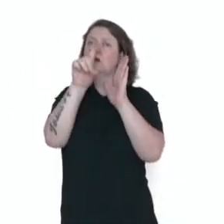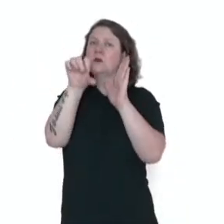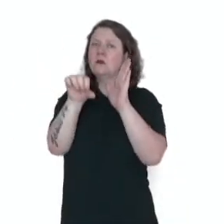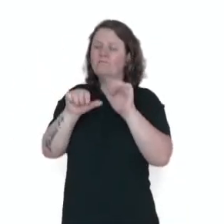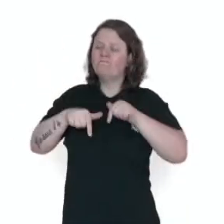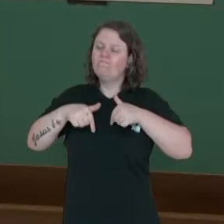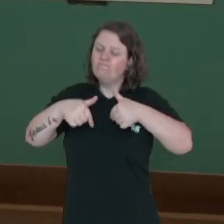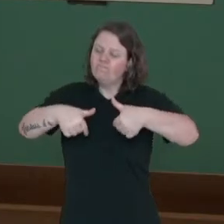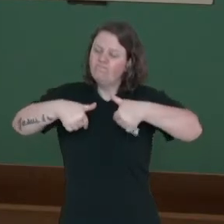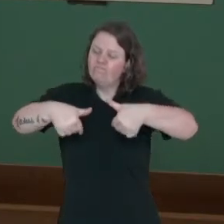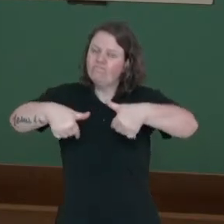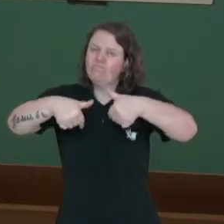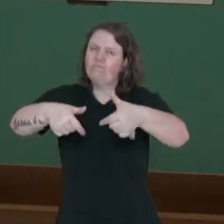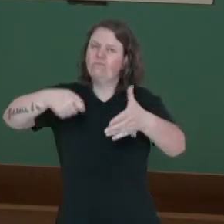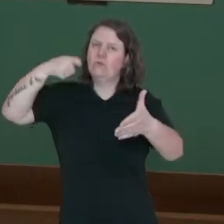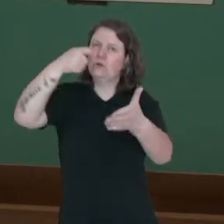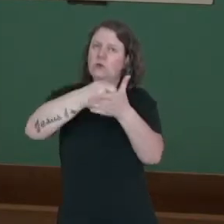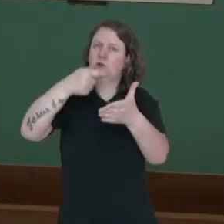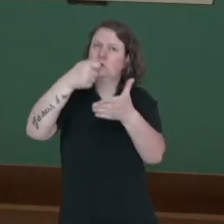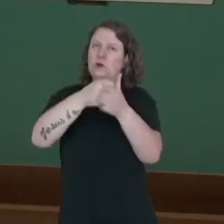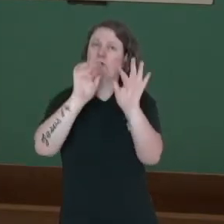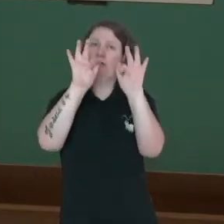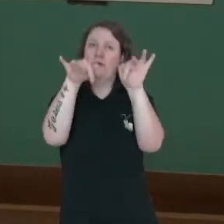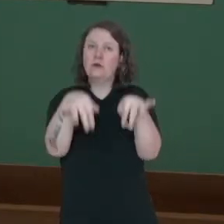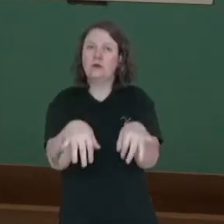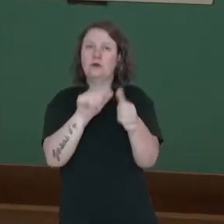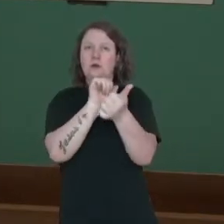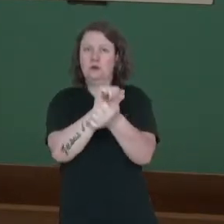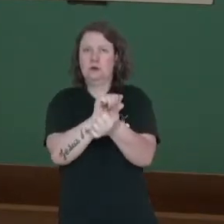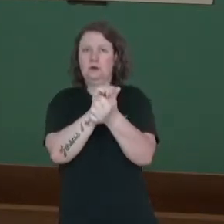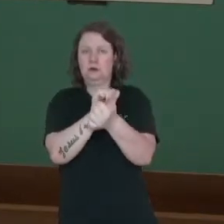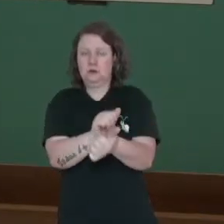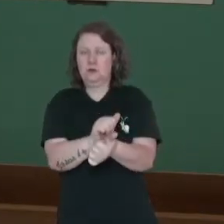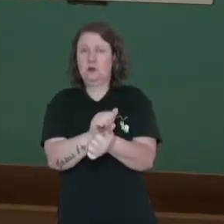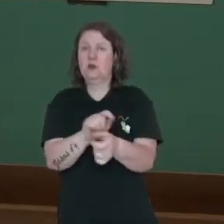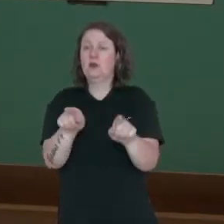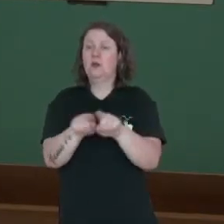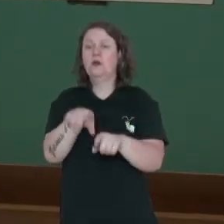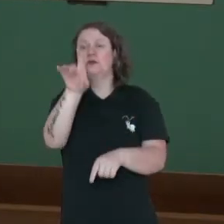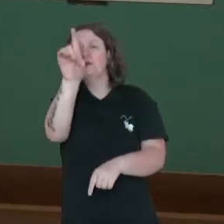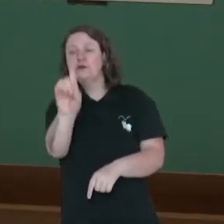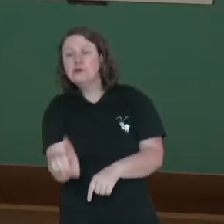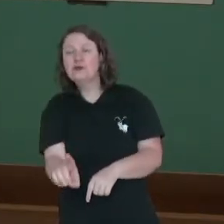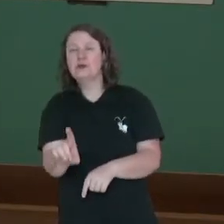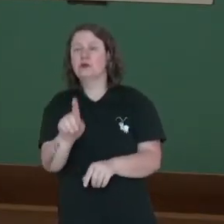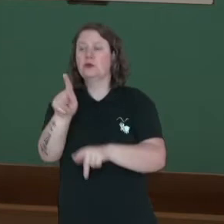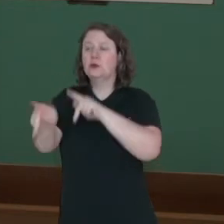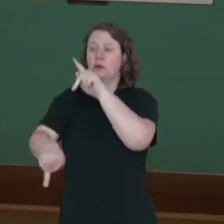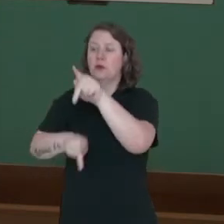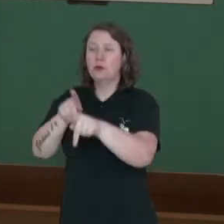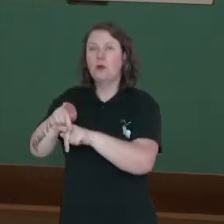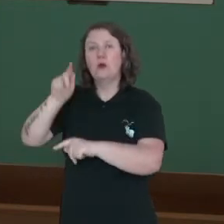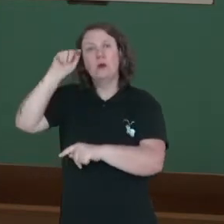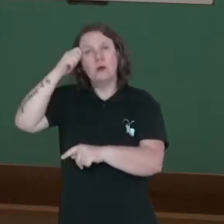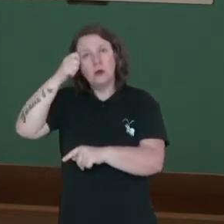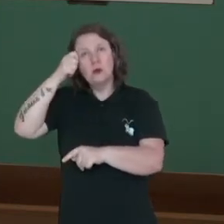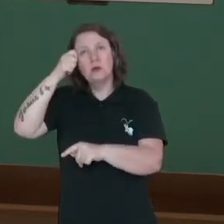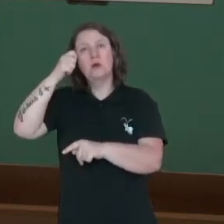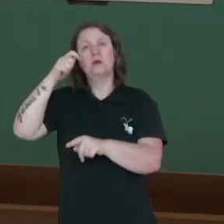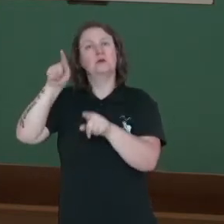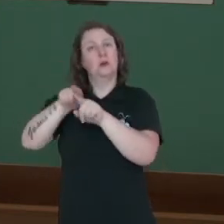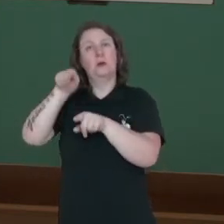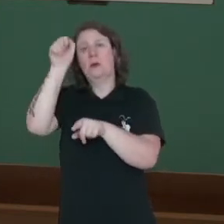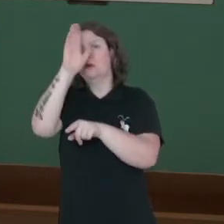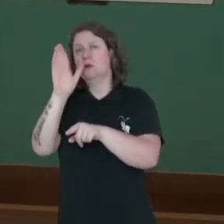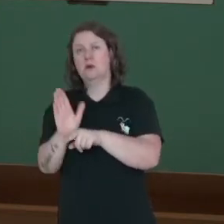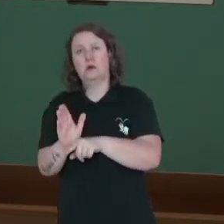atuaram e lutaram pelo fim da escravidão, pelo direito da população africana e afro-brasileira no Brasil e o